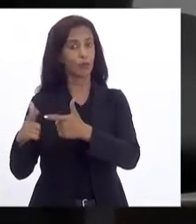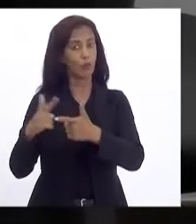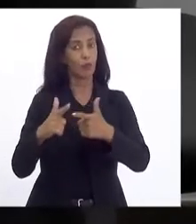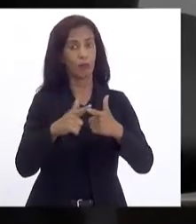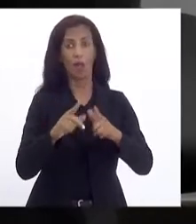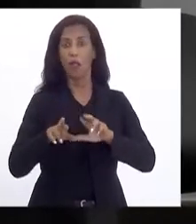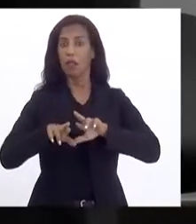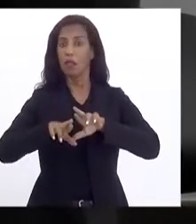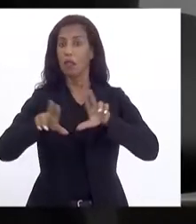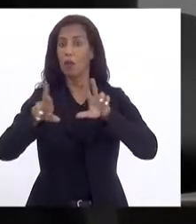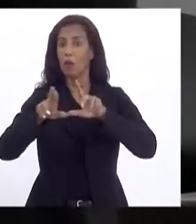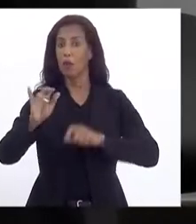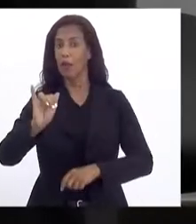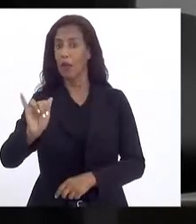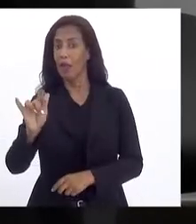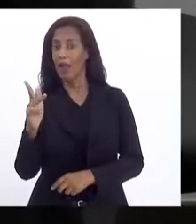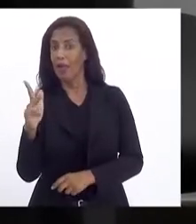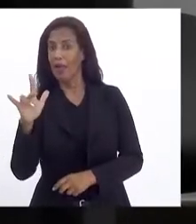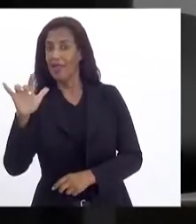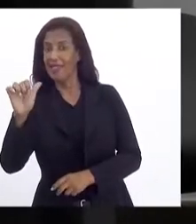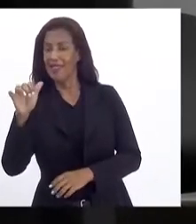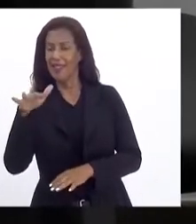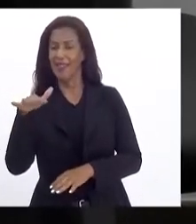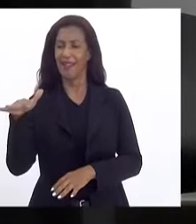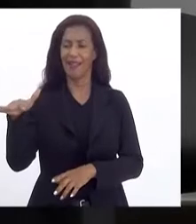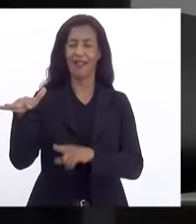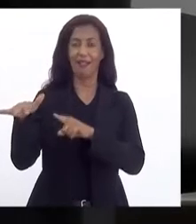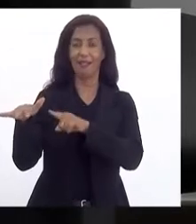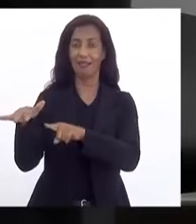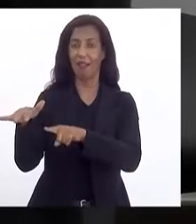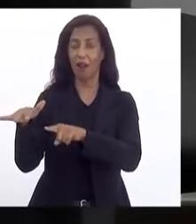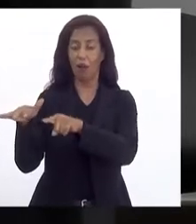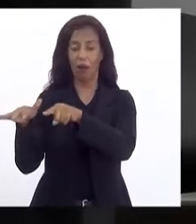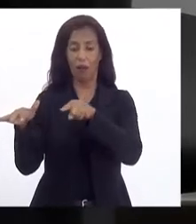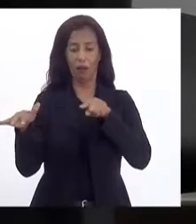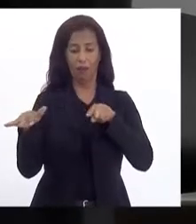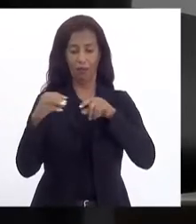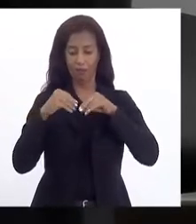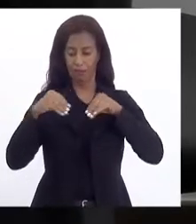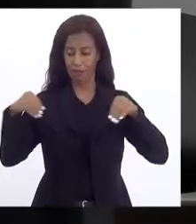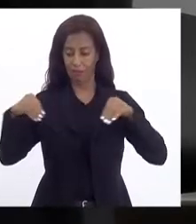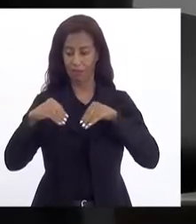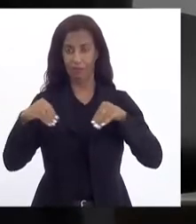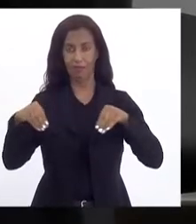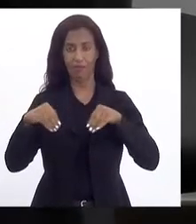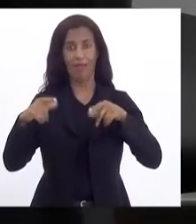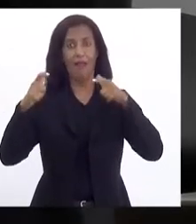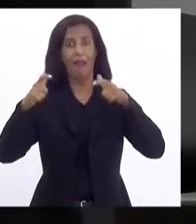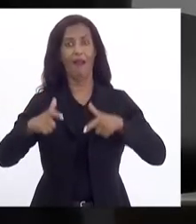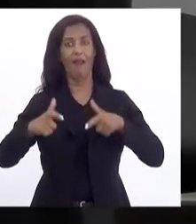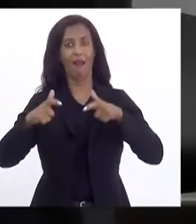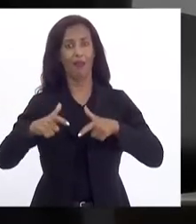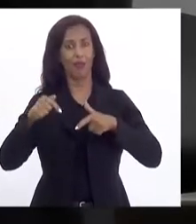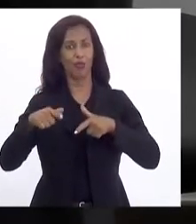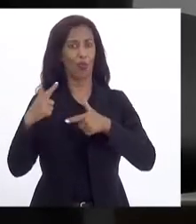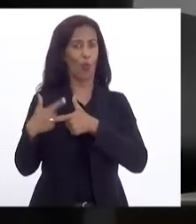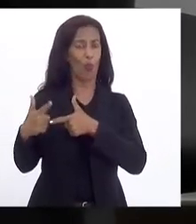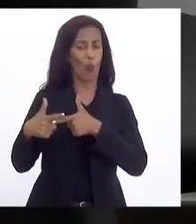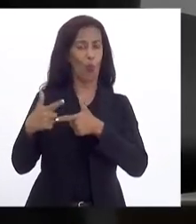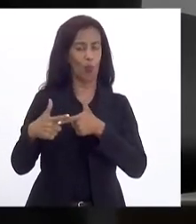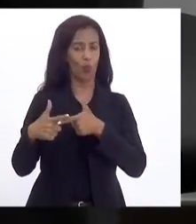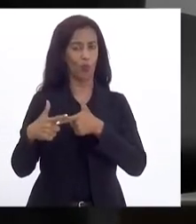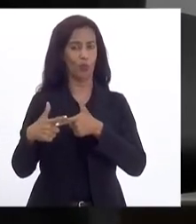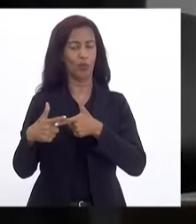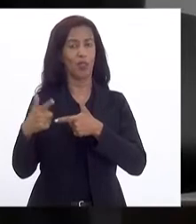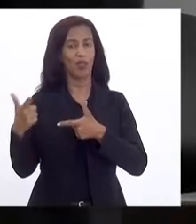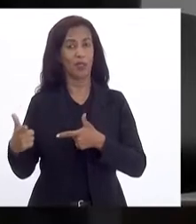ilhas, estão no continente, que é onde se pega a maior parte da APA de Tamoios. Então, a